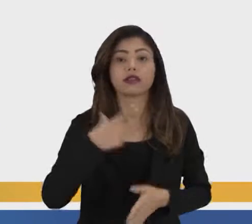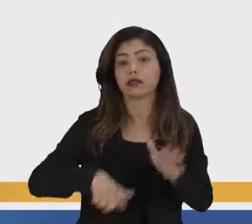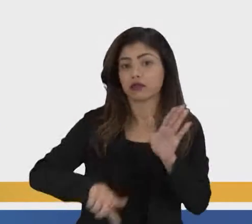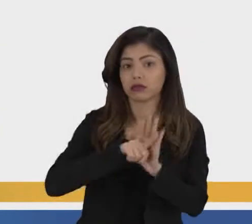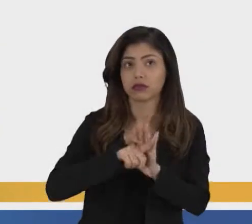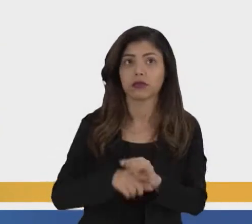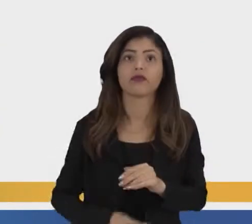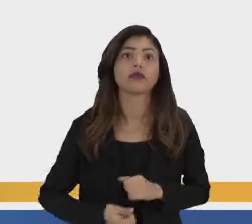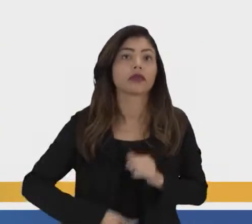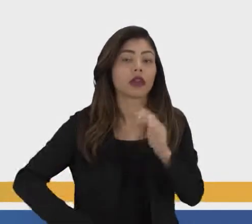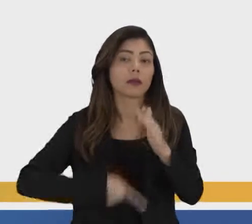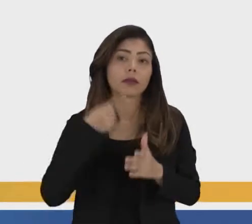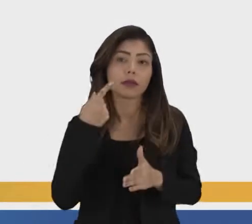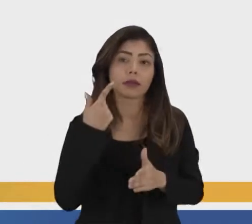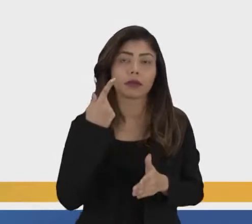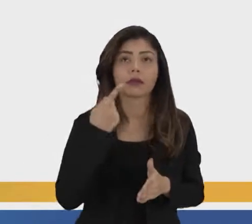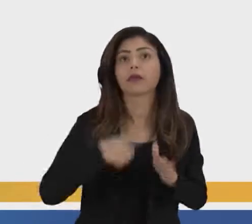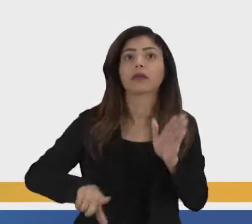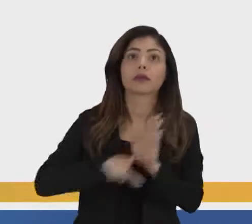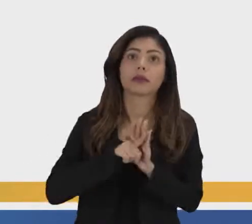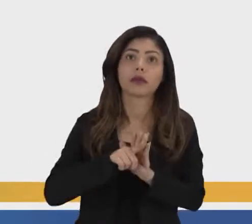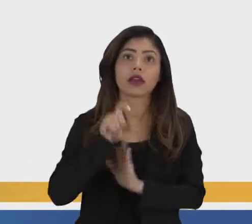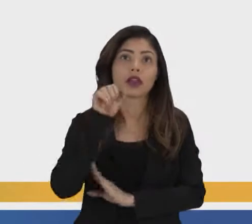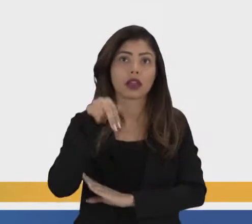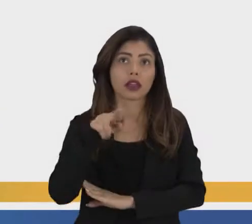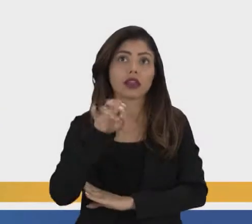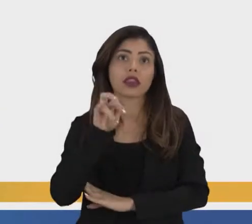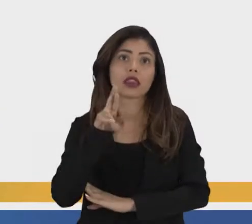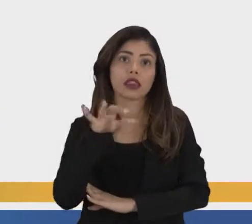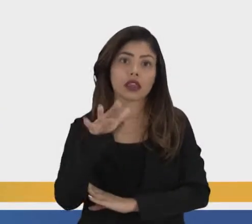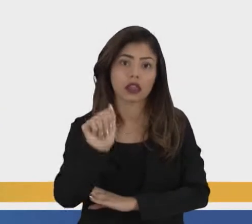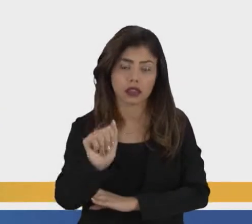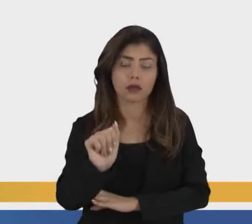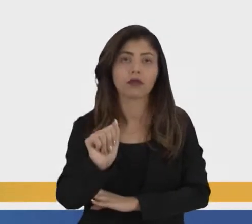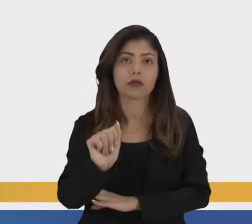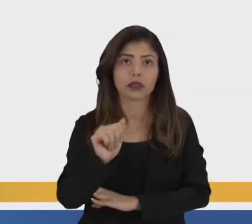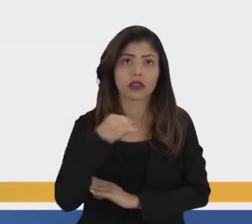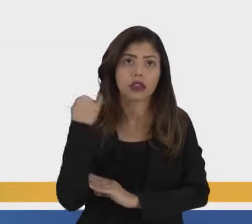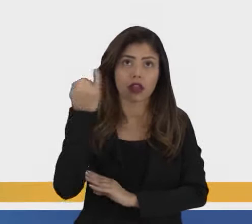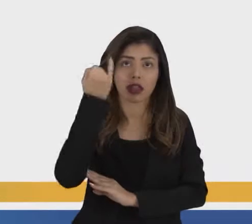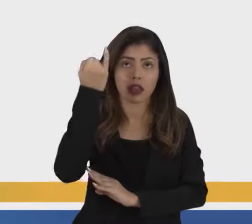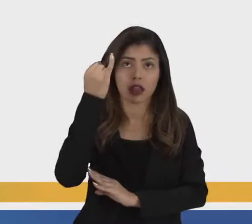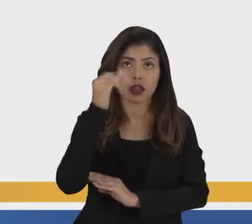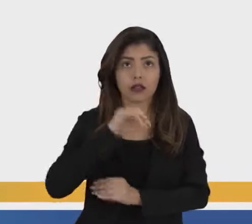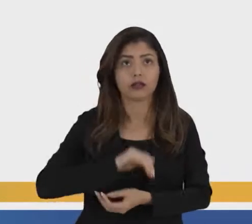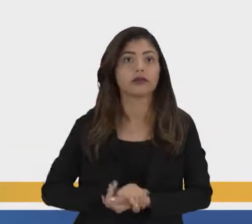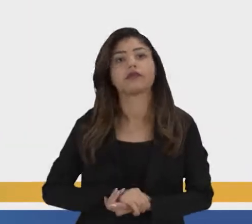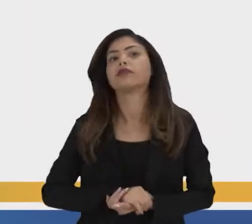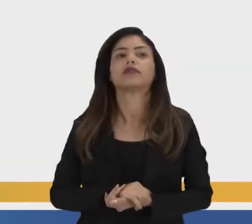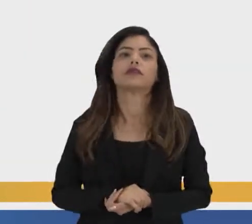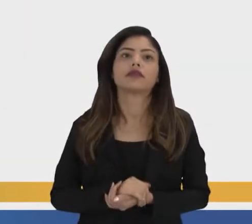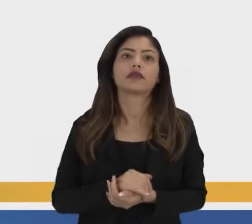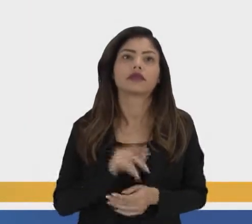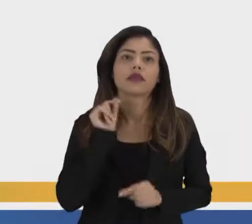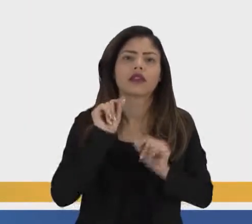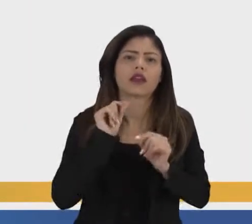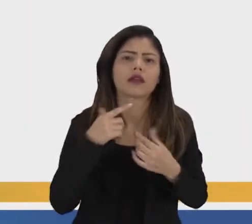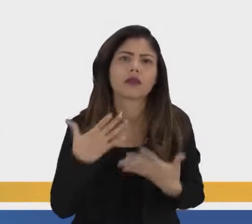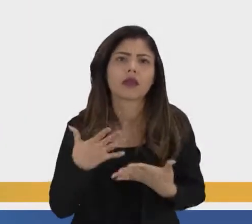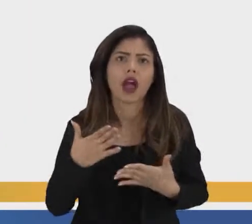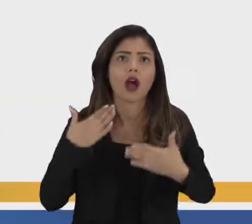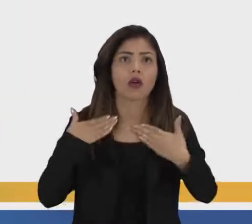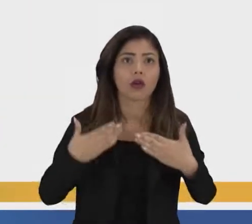Newton? Na primeira lei, que é a nossa aula de hoje, que conhecemos também como o princípio da inércia, define que